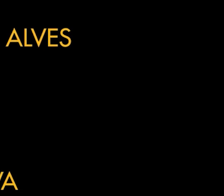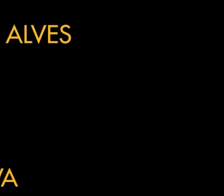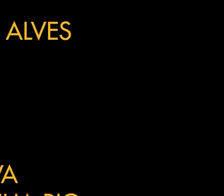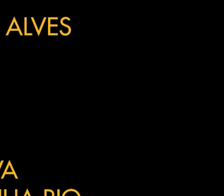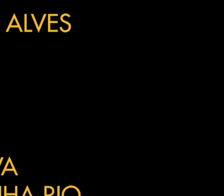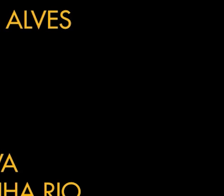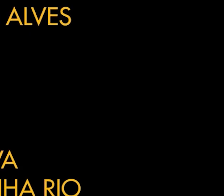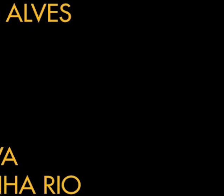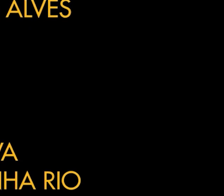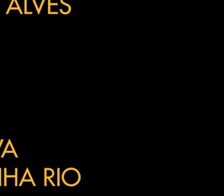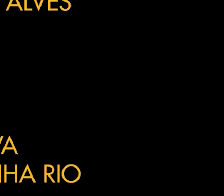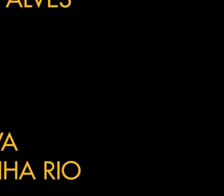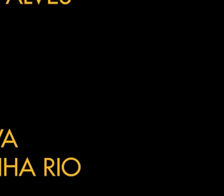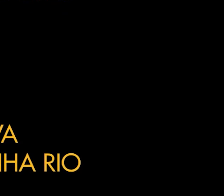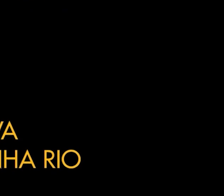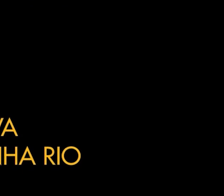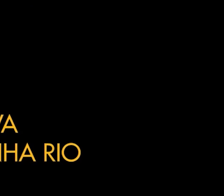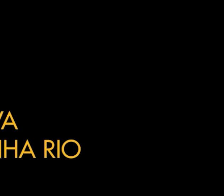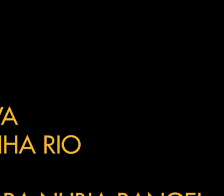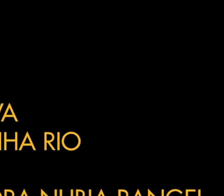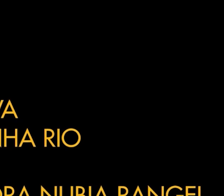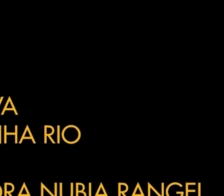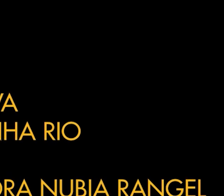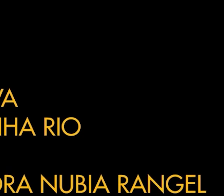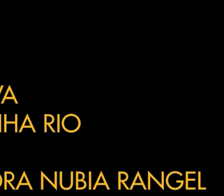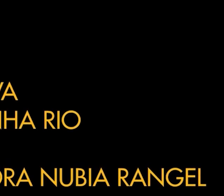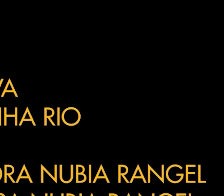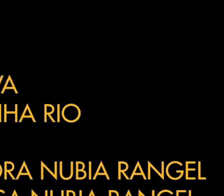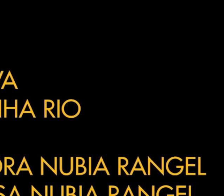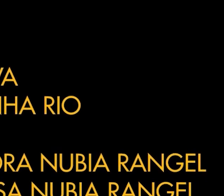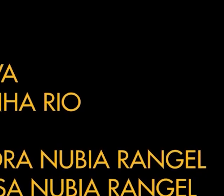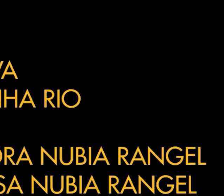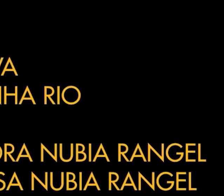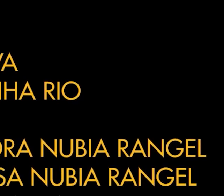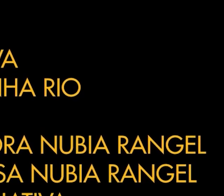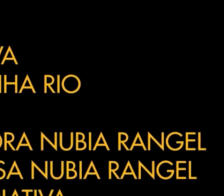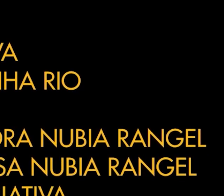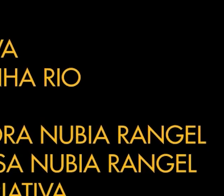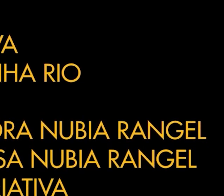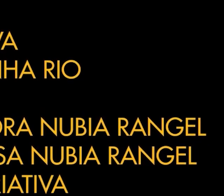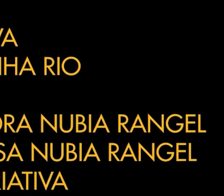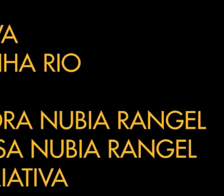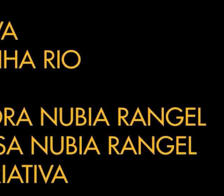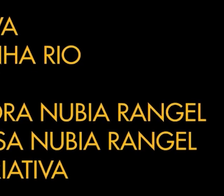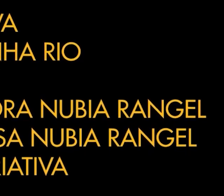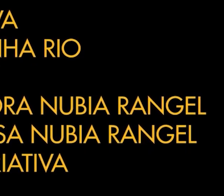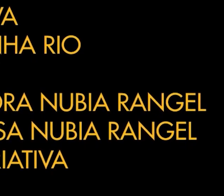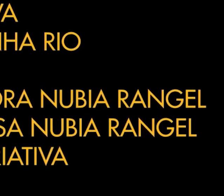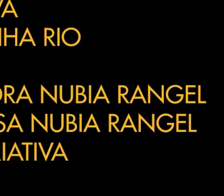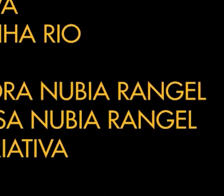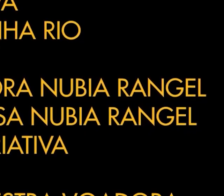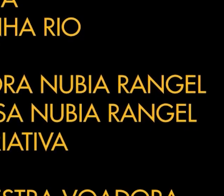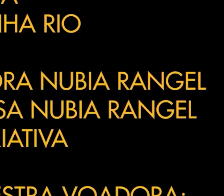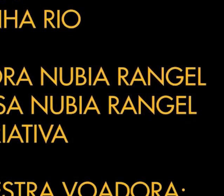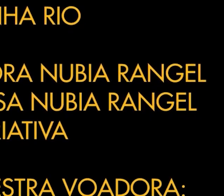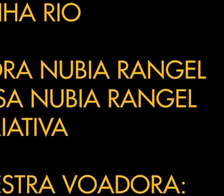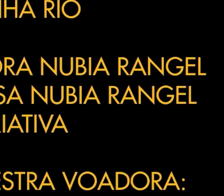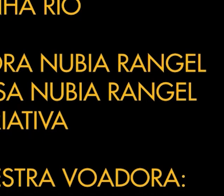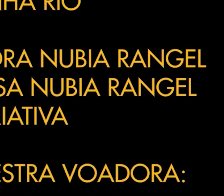Edição, André Ramos. Câmera, Matias Max e Daniel Paiva. Imagens durante o desfile, Caminha